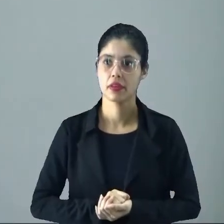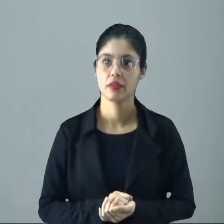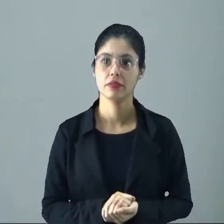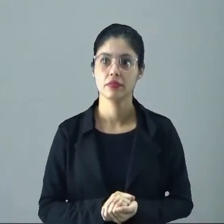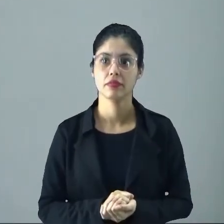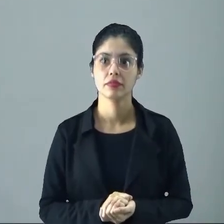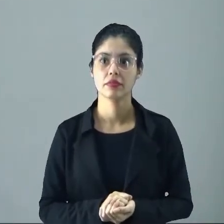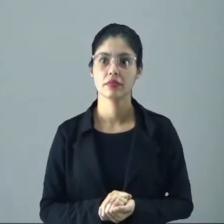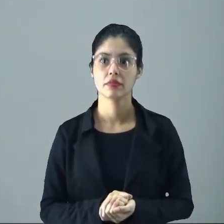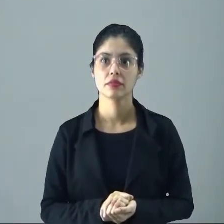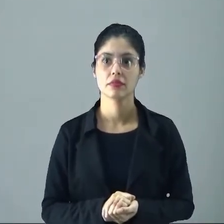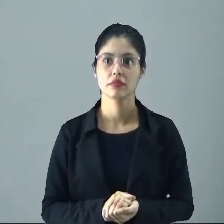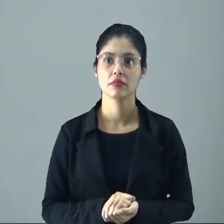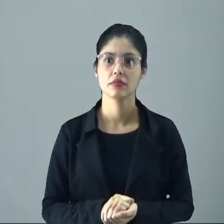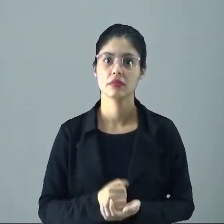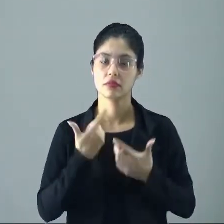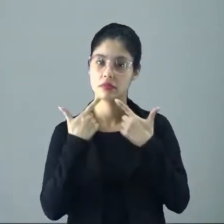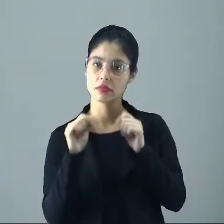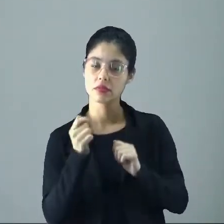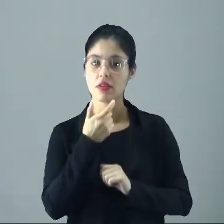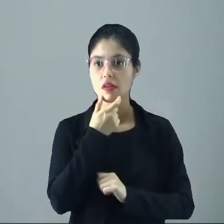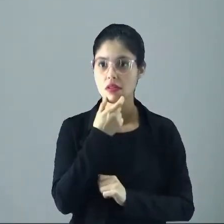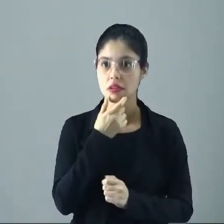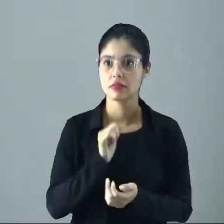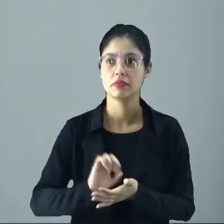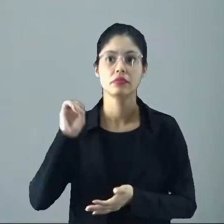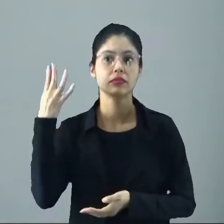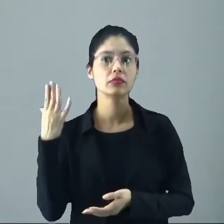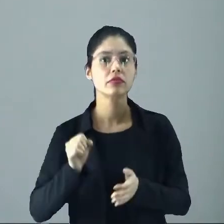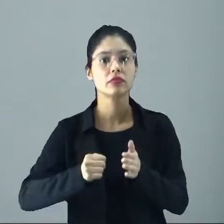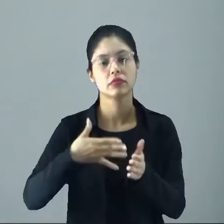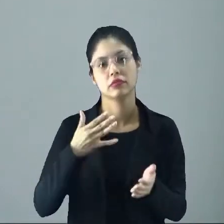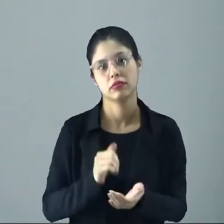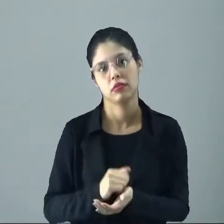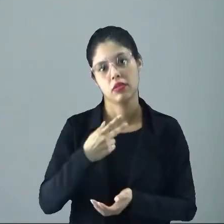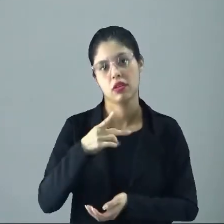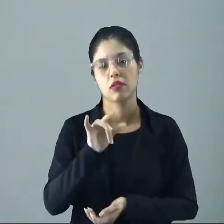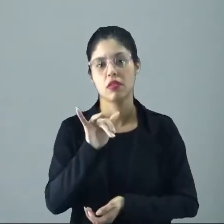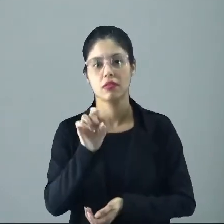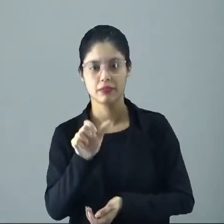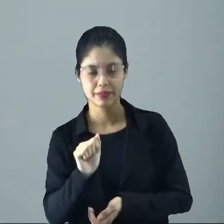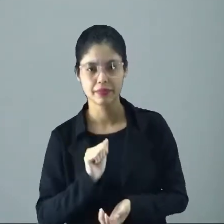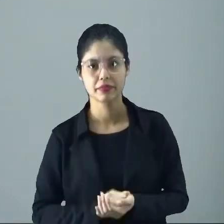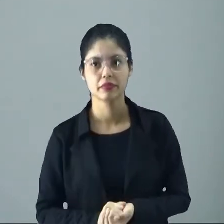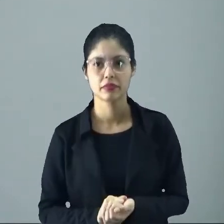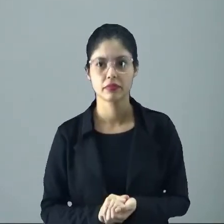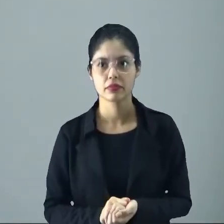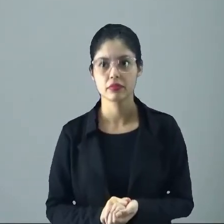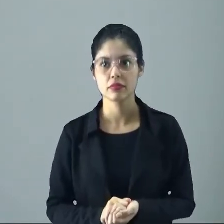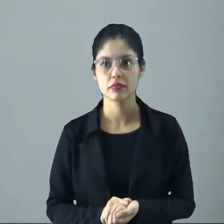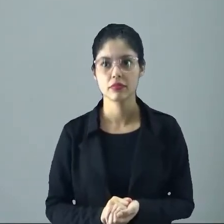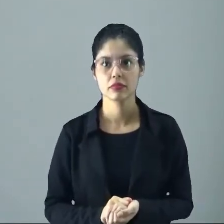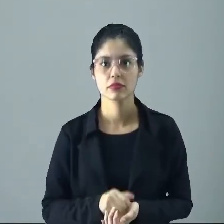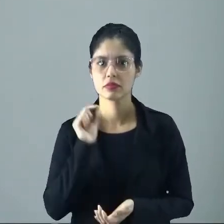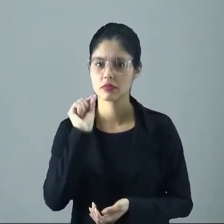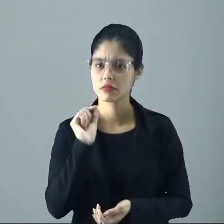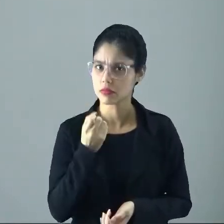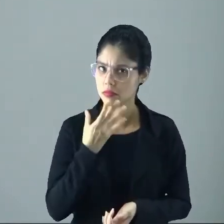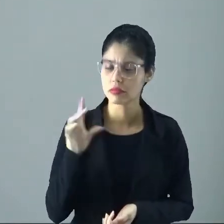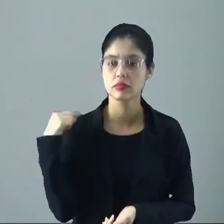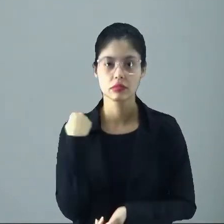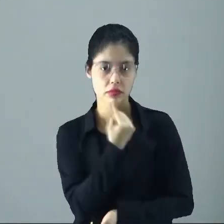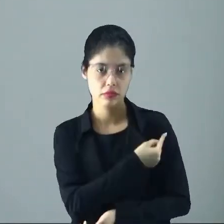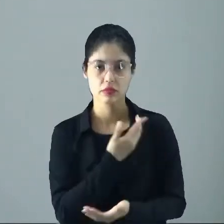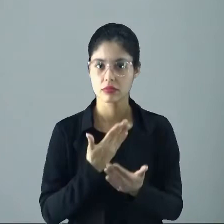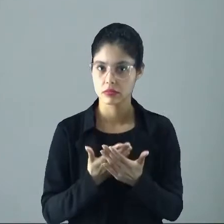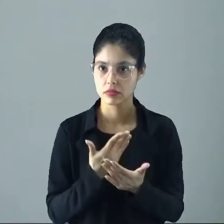Porém, na língua inglesa ocorre muita polissemia. O que é bom, né,